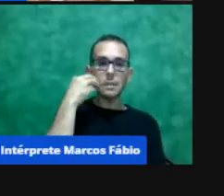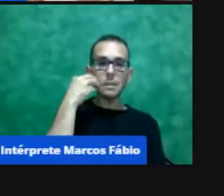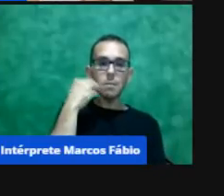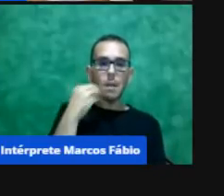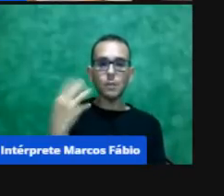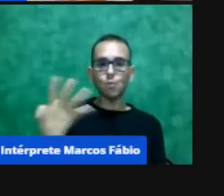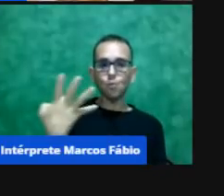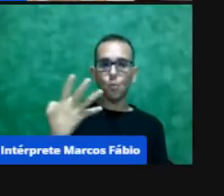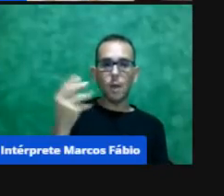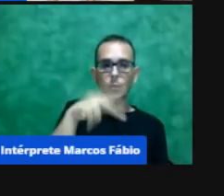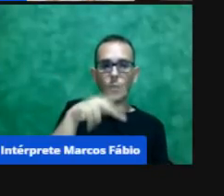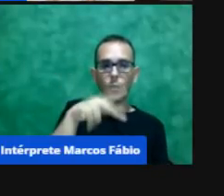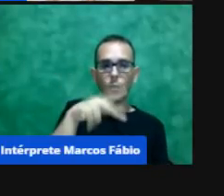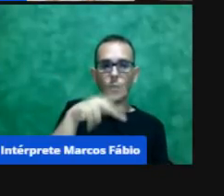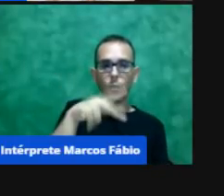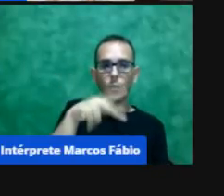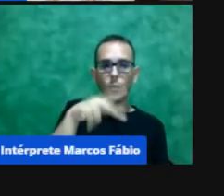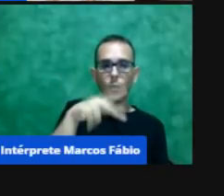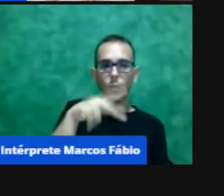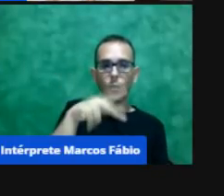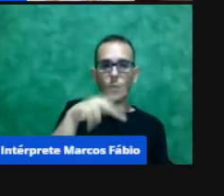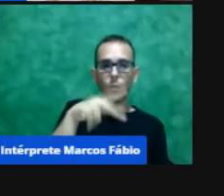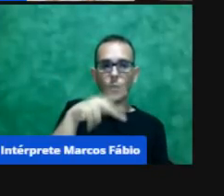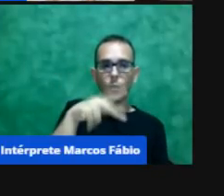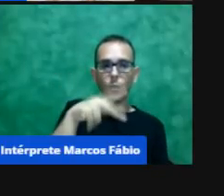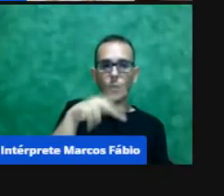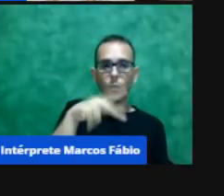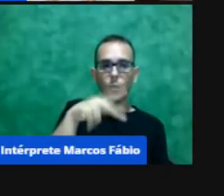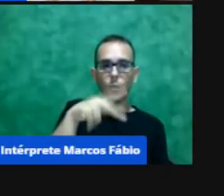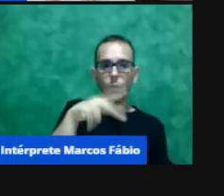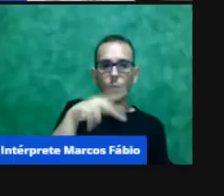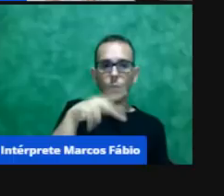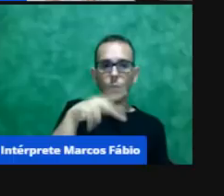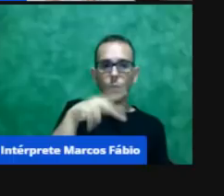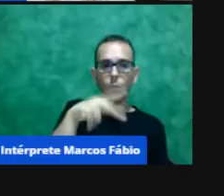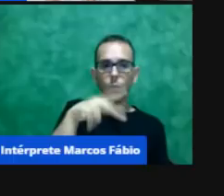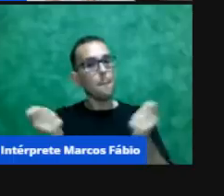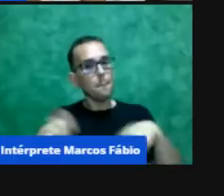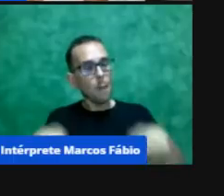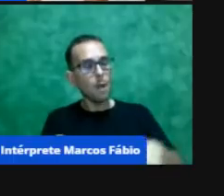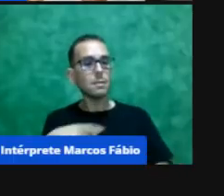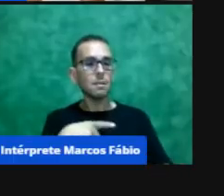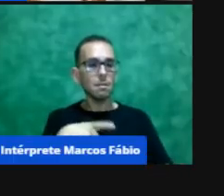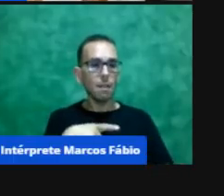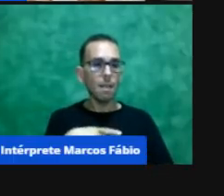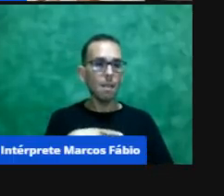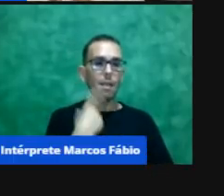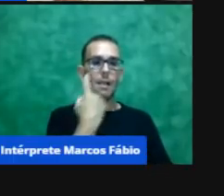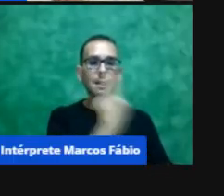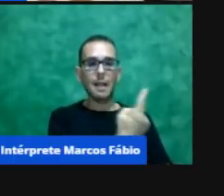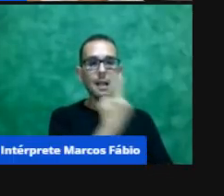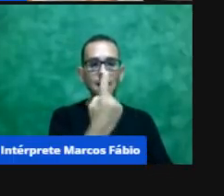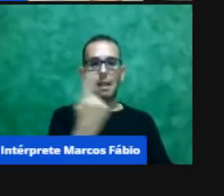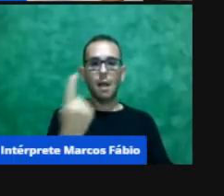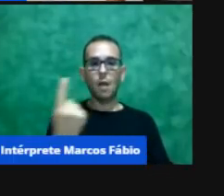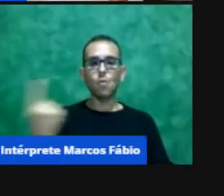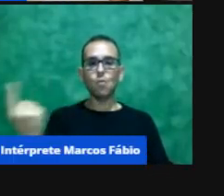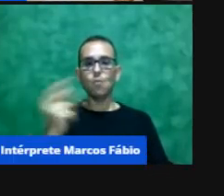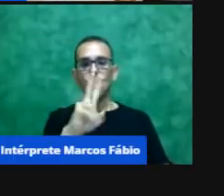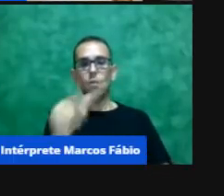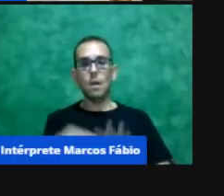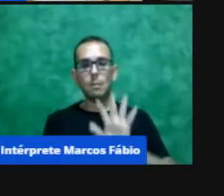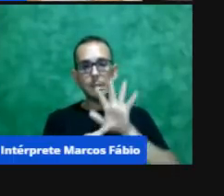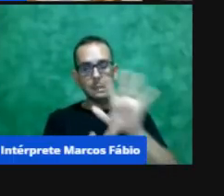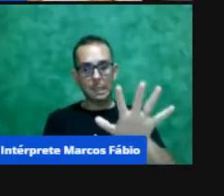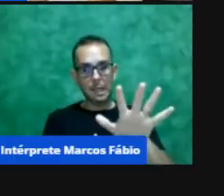professores para provocar uma troca. Porque, com certeza, aquilo que cada um vai apresentar, de repente,